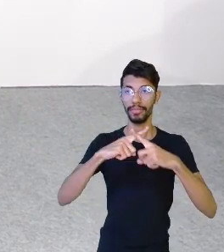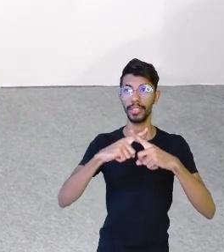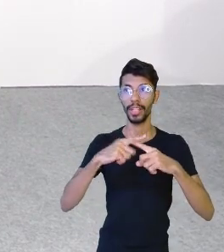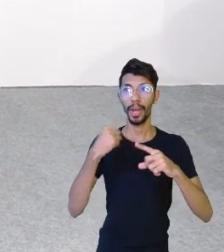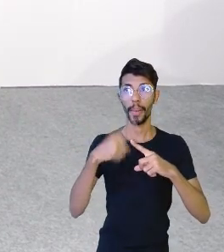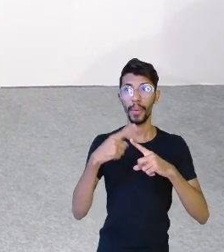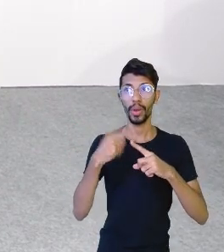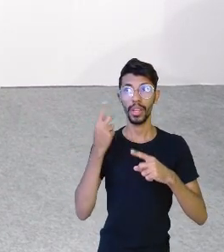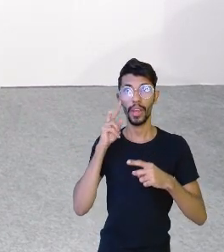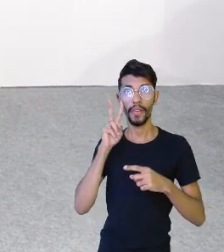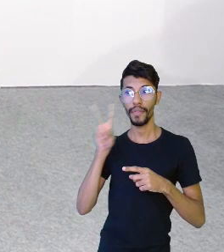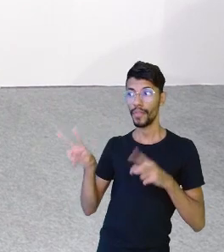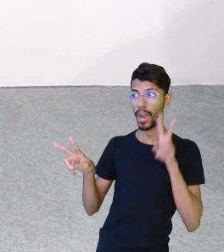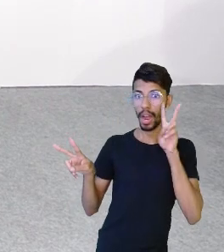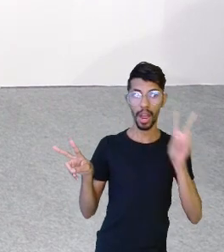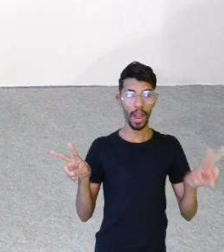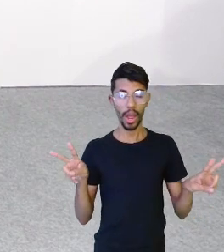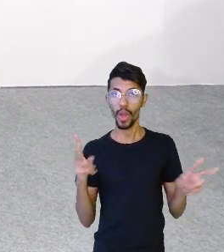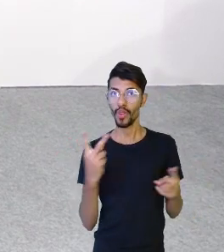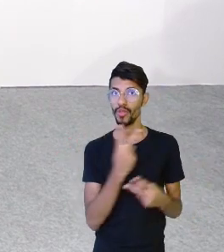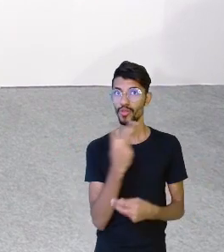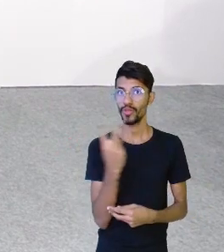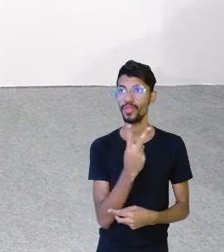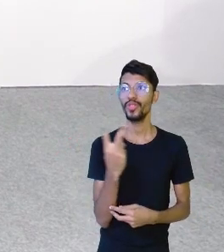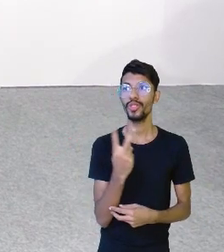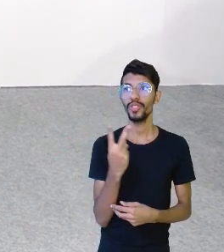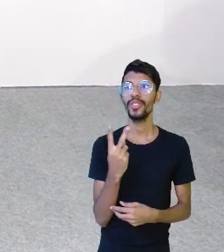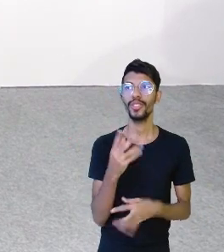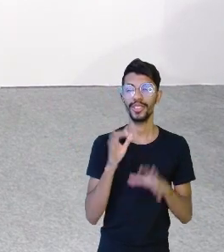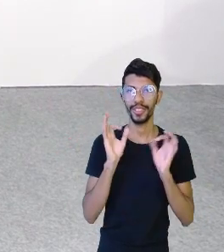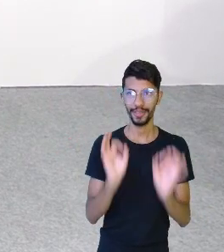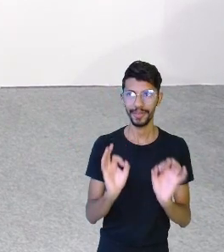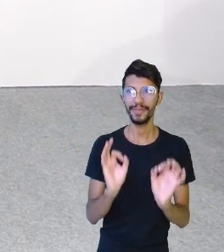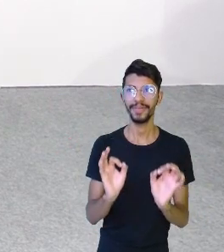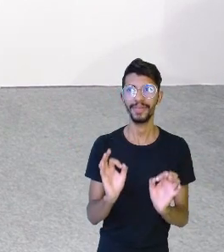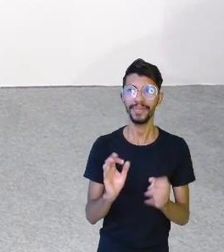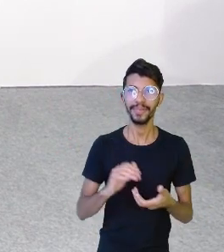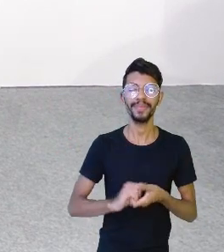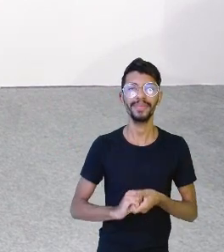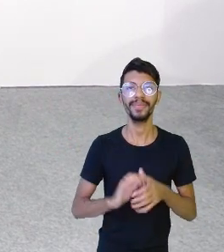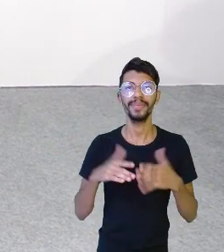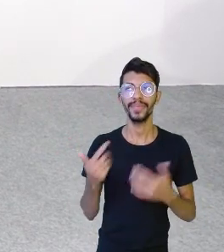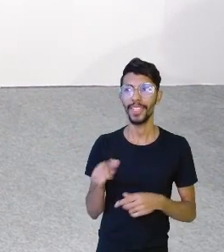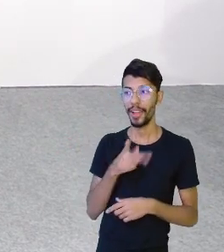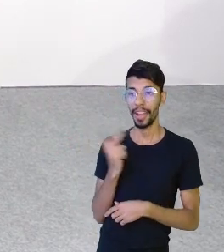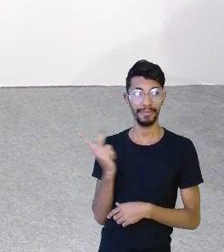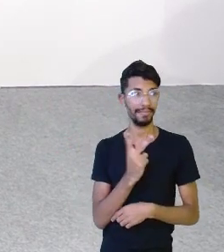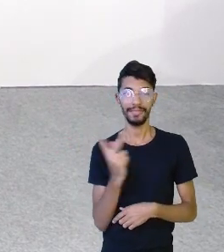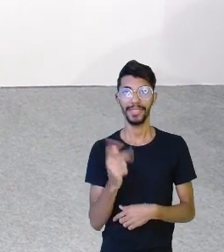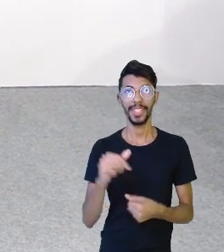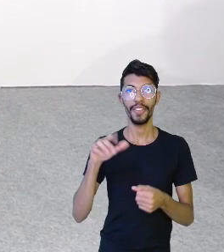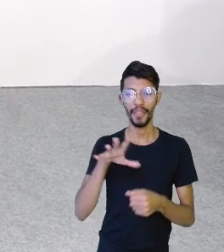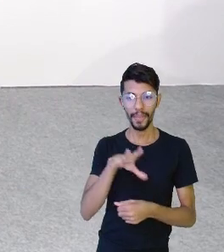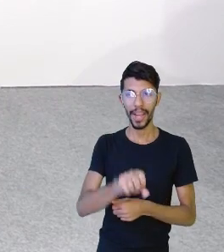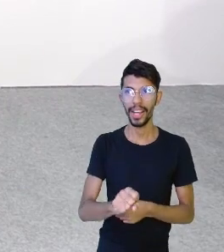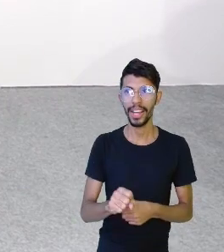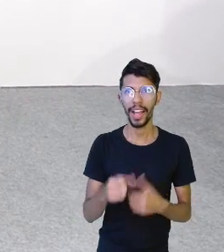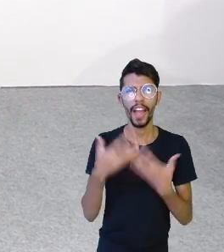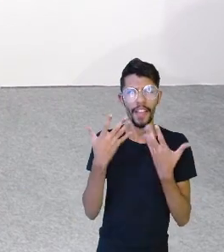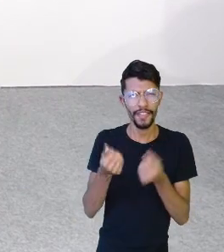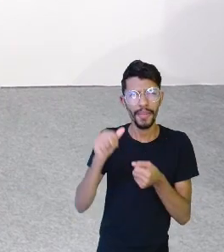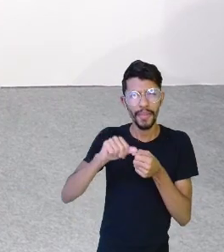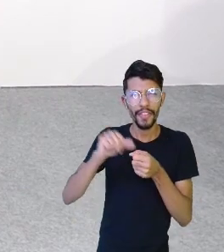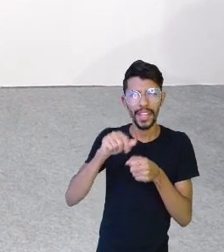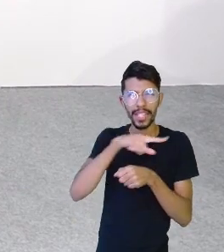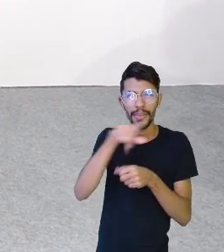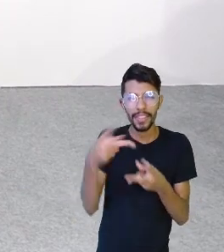os dois numerais que estão com as jogadoras, isso mesmo. As meninas irão pegar, vamos fazer para